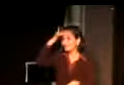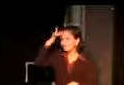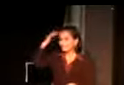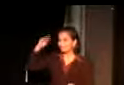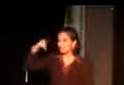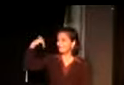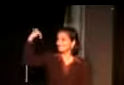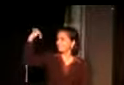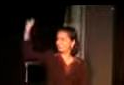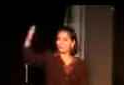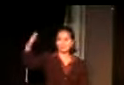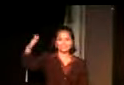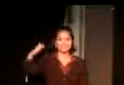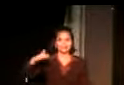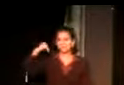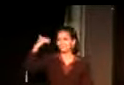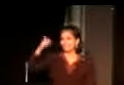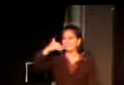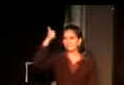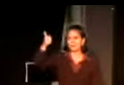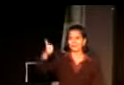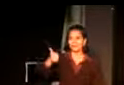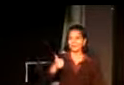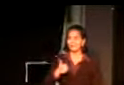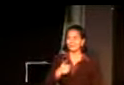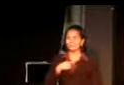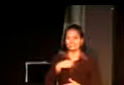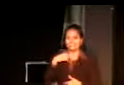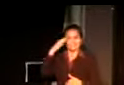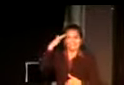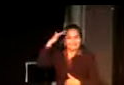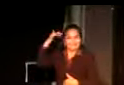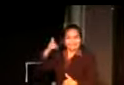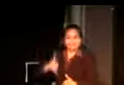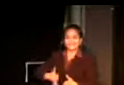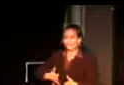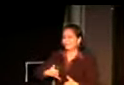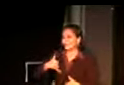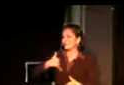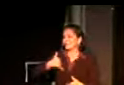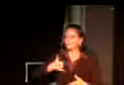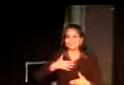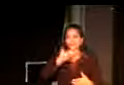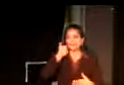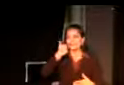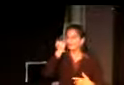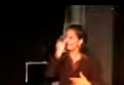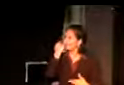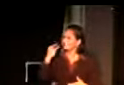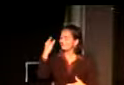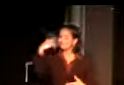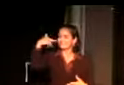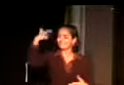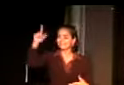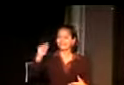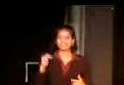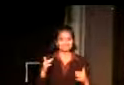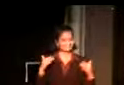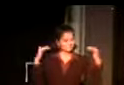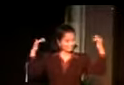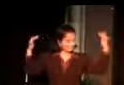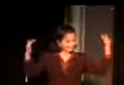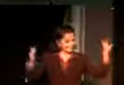condição melhor que a nossa isso não é misericórdia é um orgulho travestido de ambição ou então